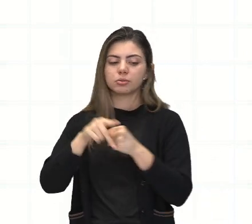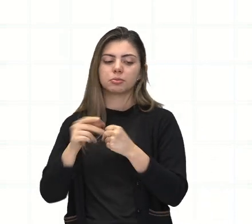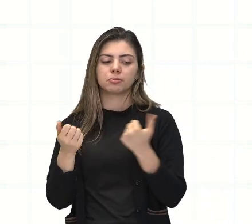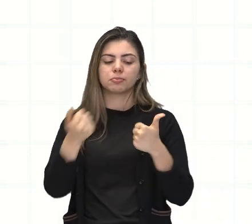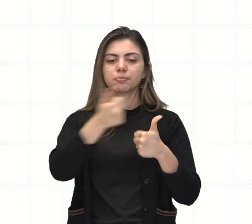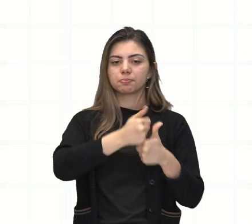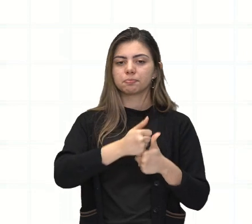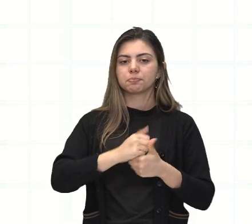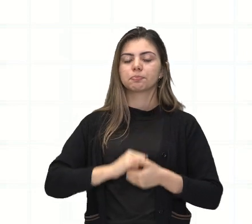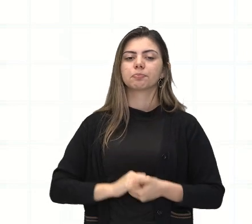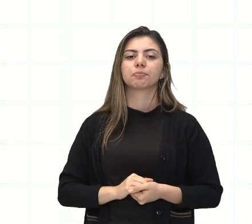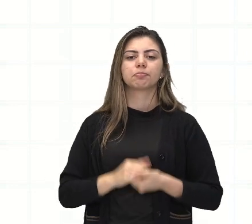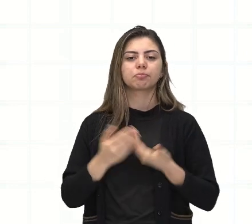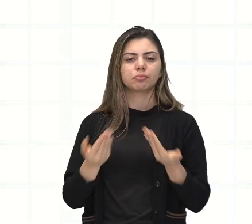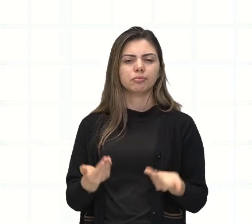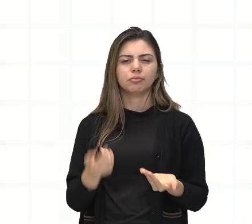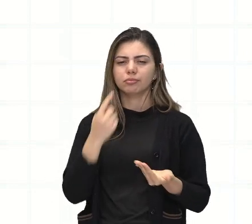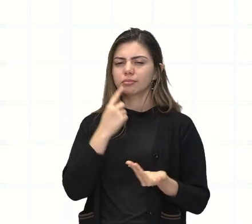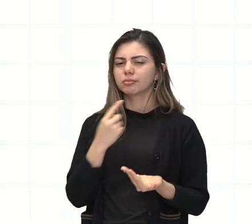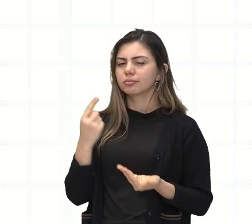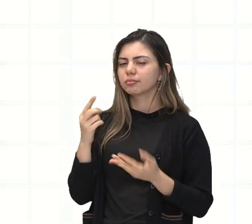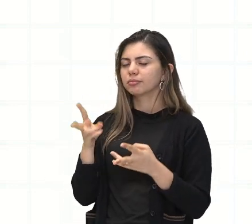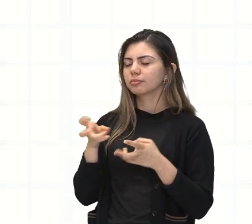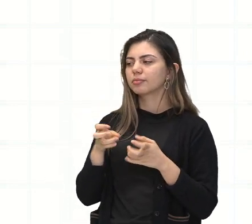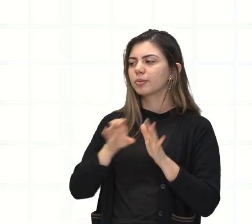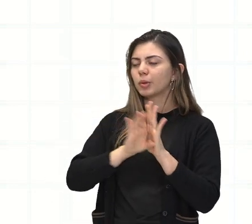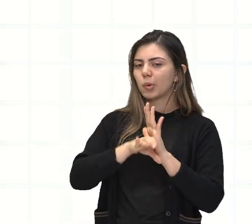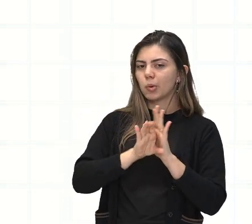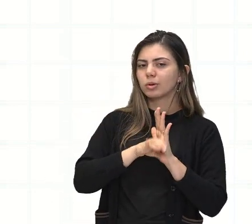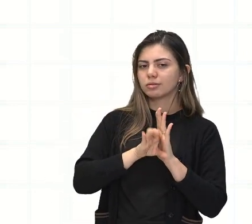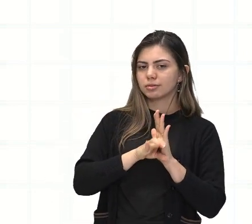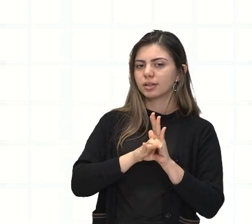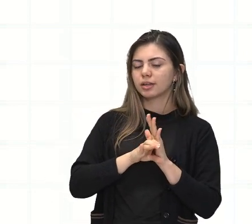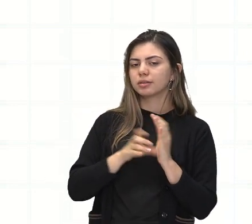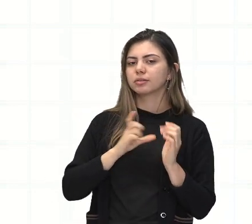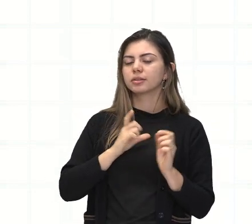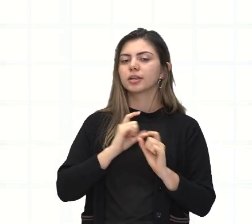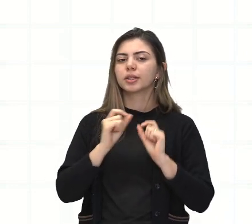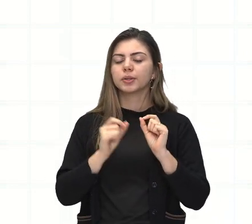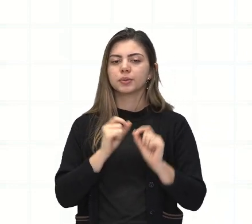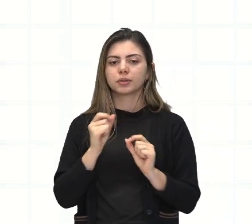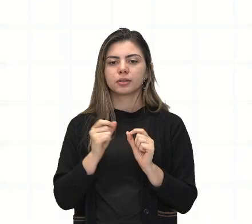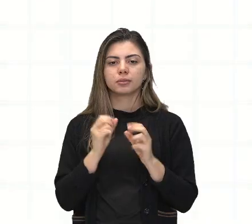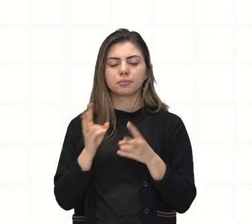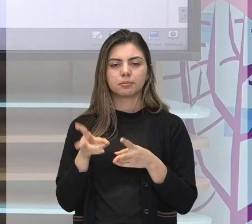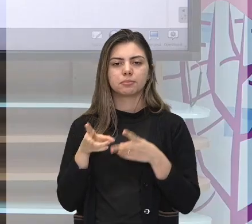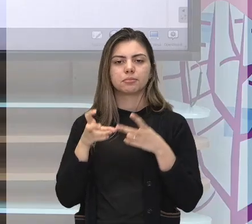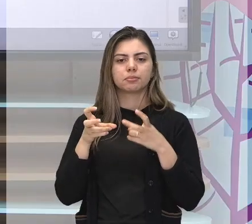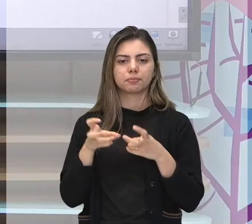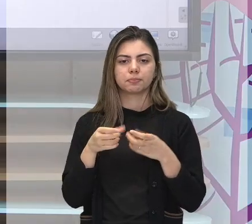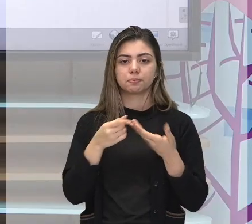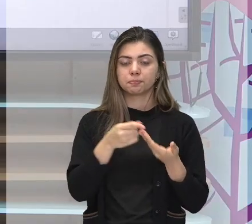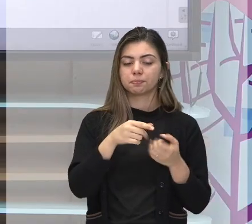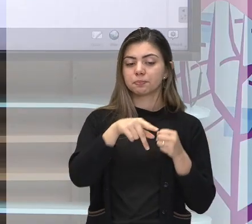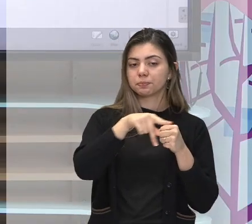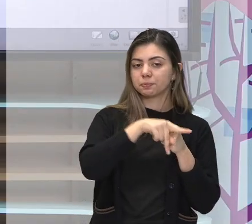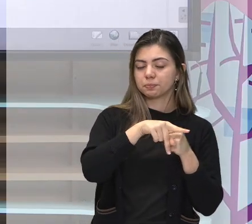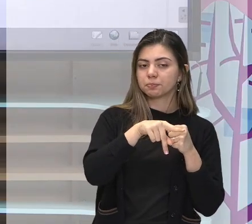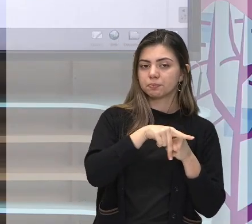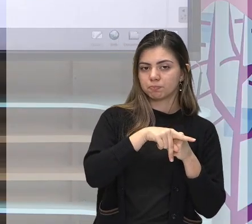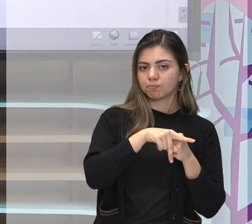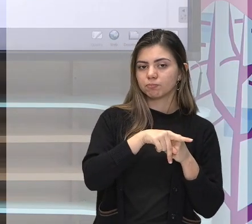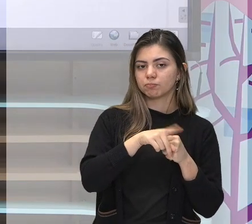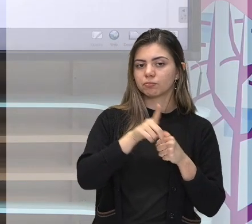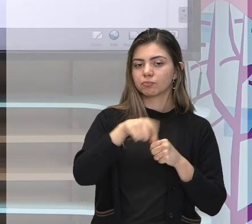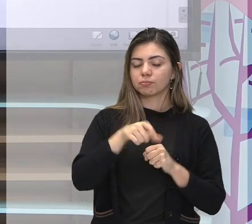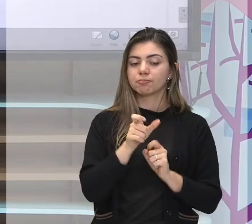turma, esse conceito, ele já traz para nós a ideia de que o pronome é